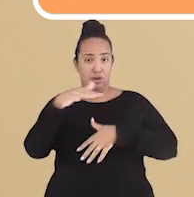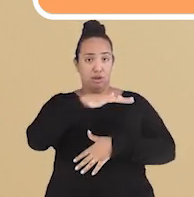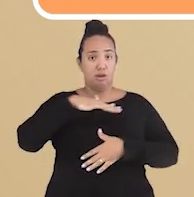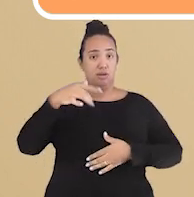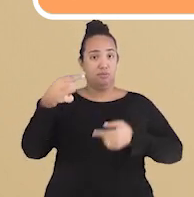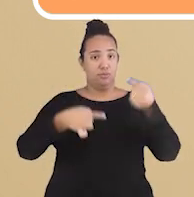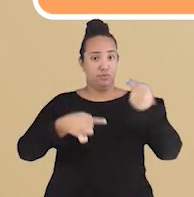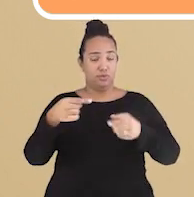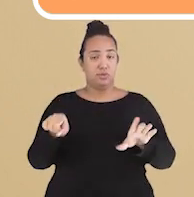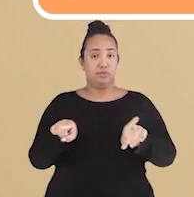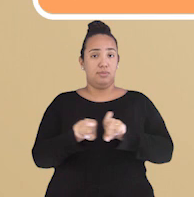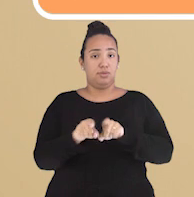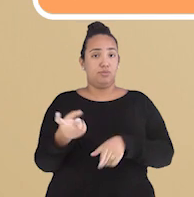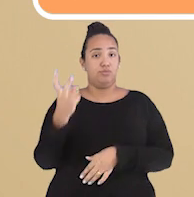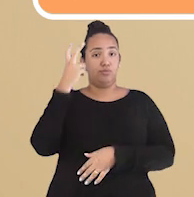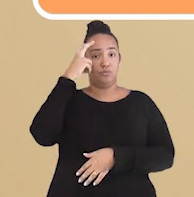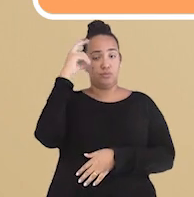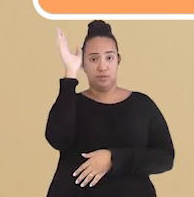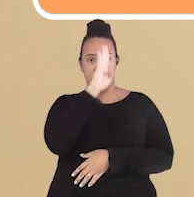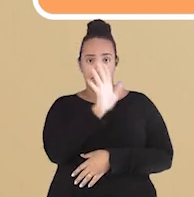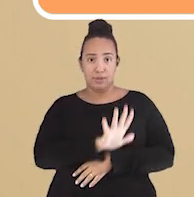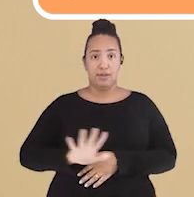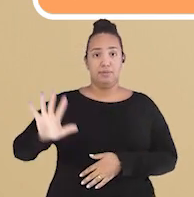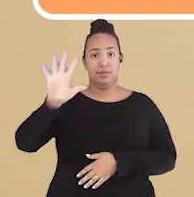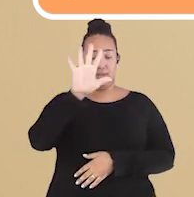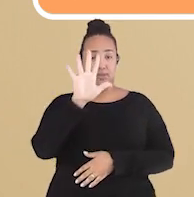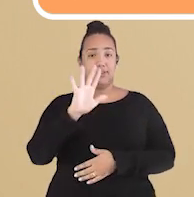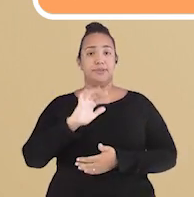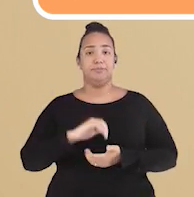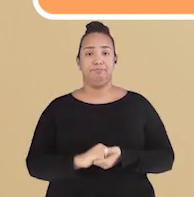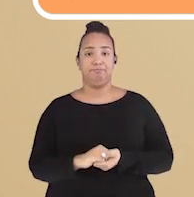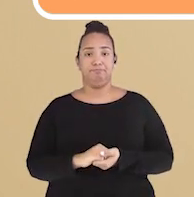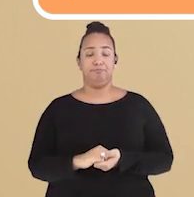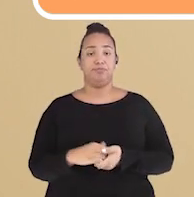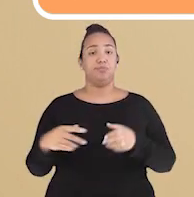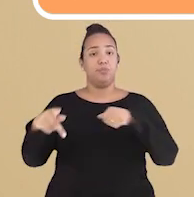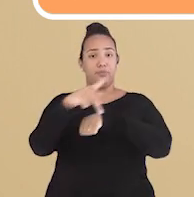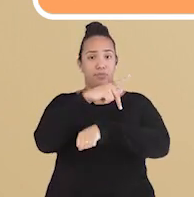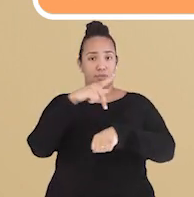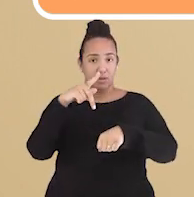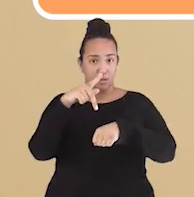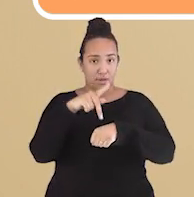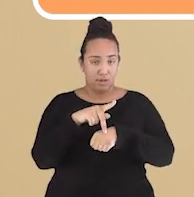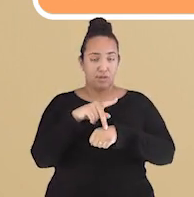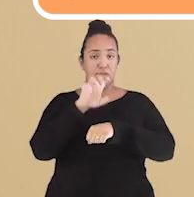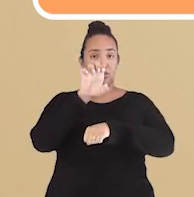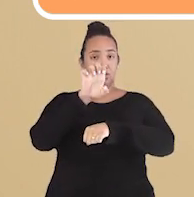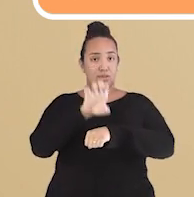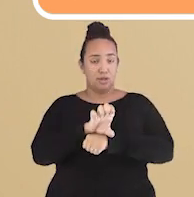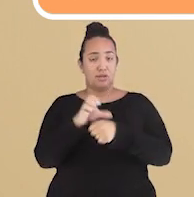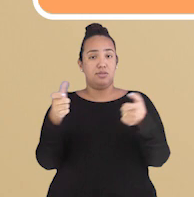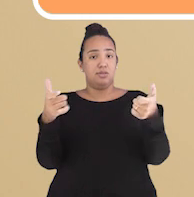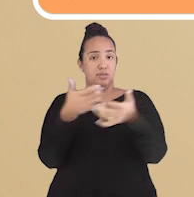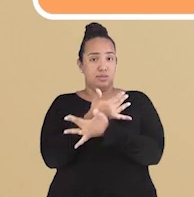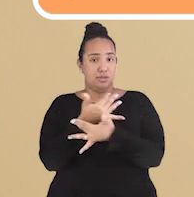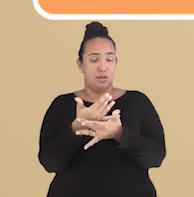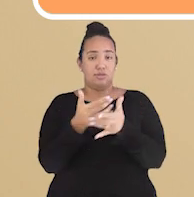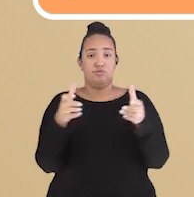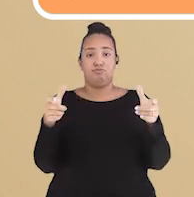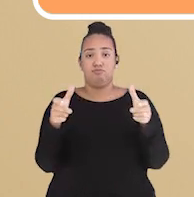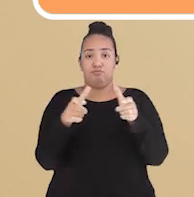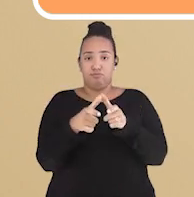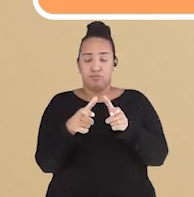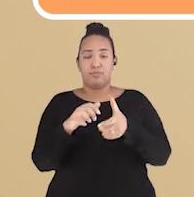social e cultural no Brasil, em diferentes escalas, nacional, regional, cidade, comunidade, problematizando